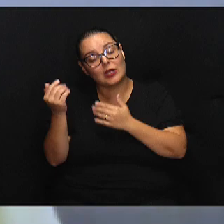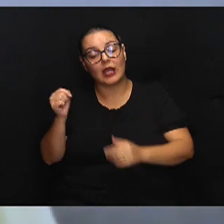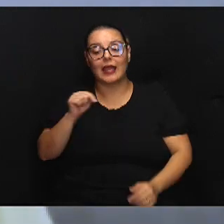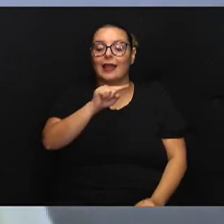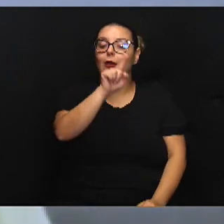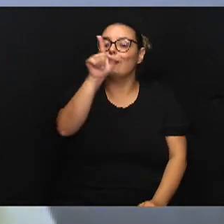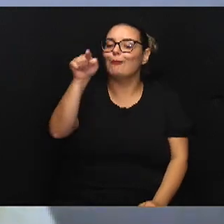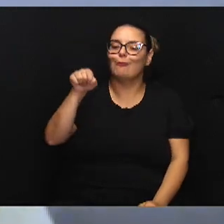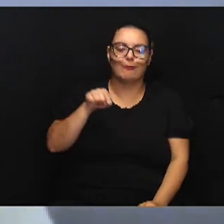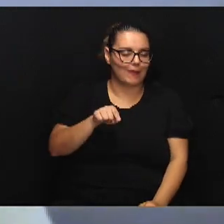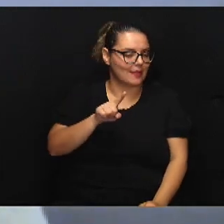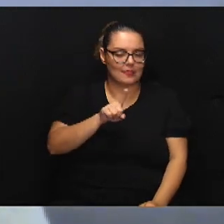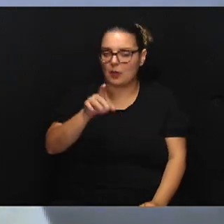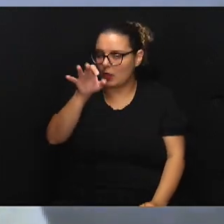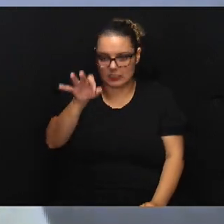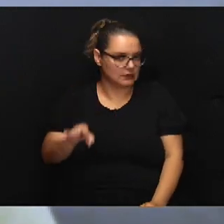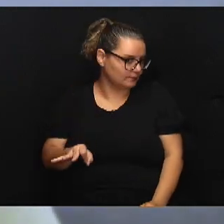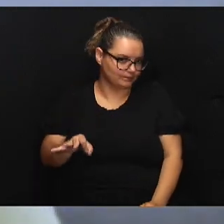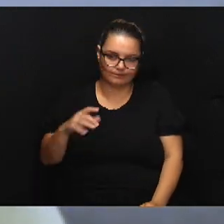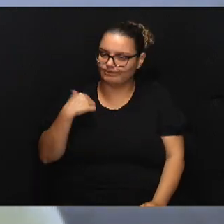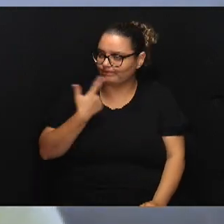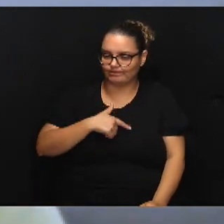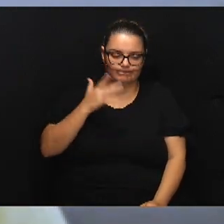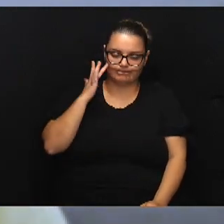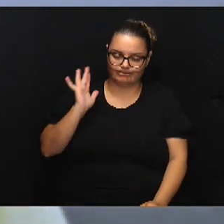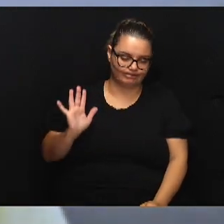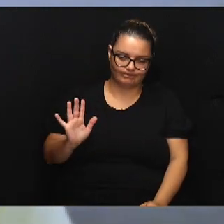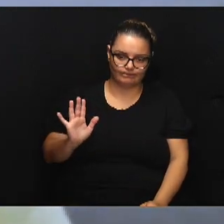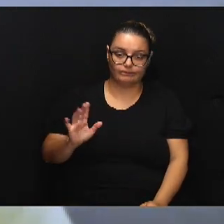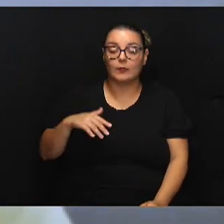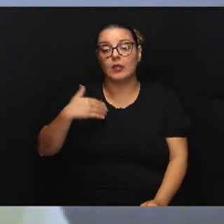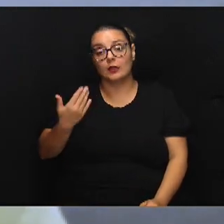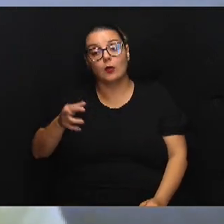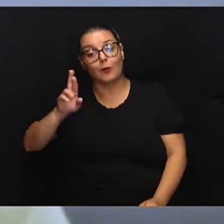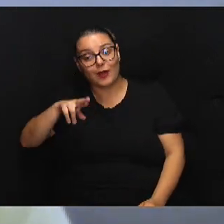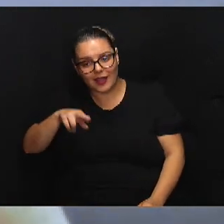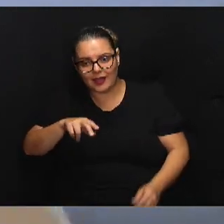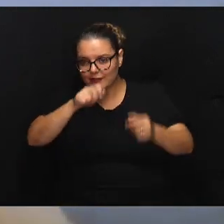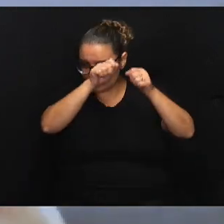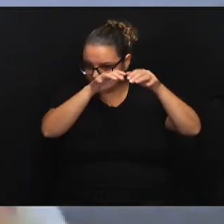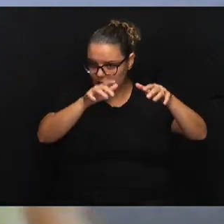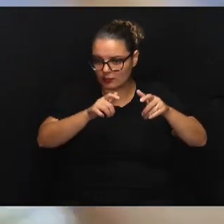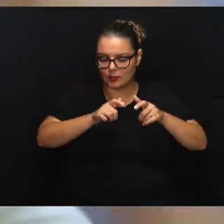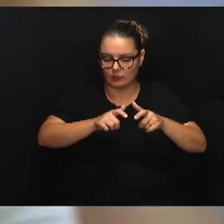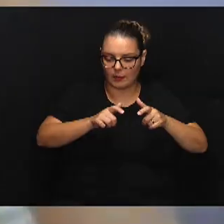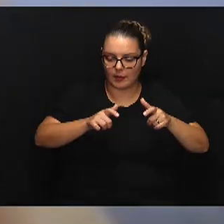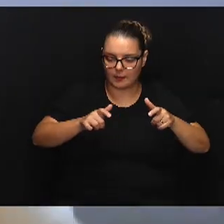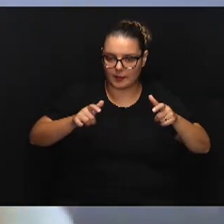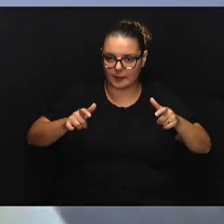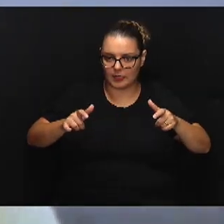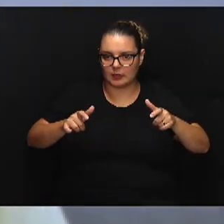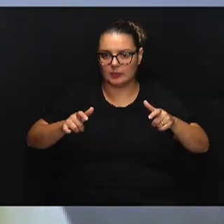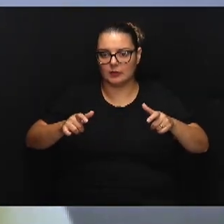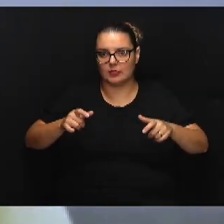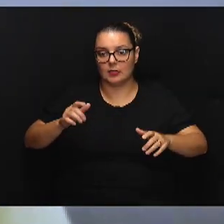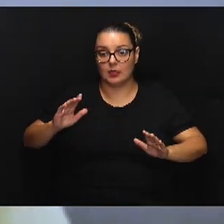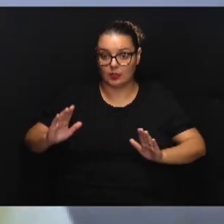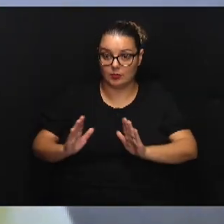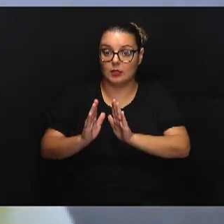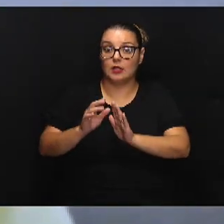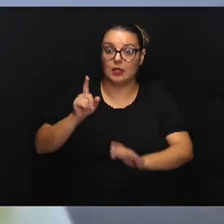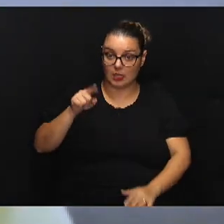de interrogação. Nós não sabemos. Então, a causa do autismo, ela cresce, o que mais cresce na linha de frente é a